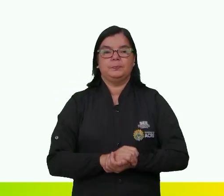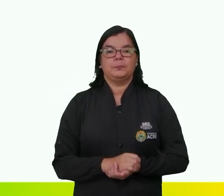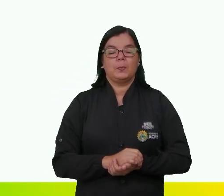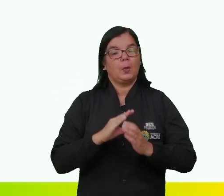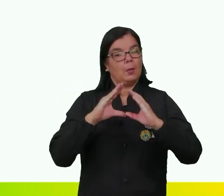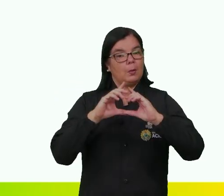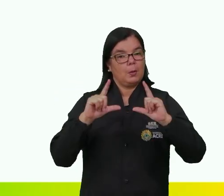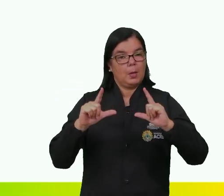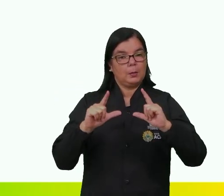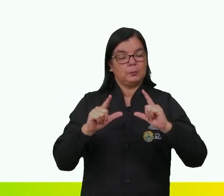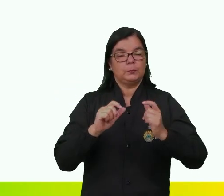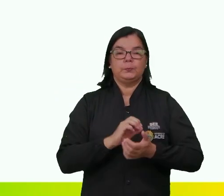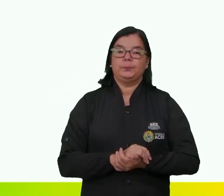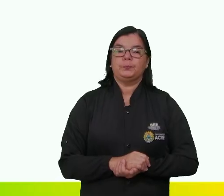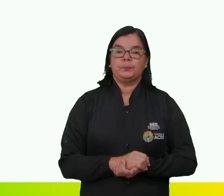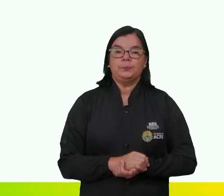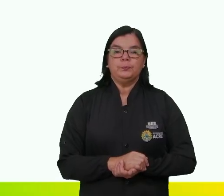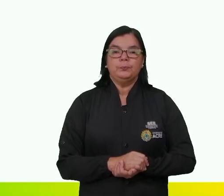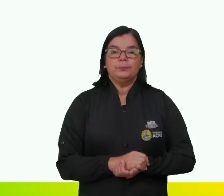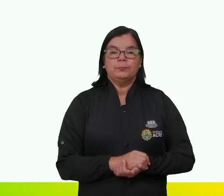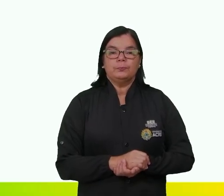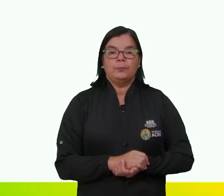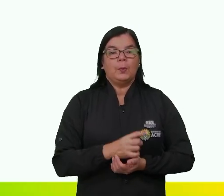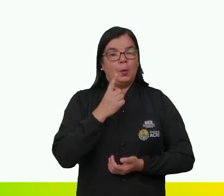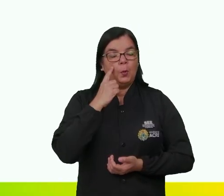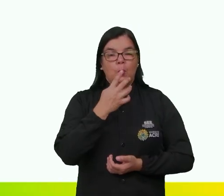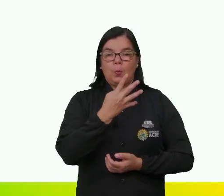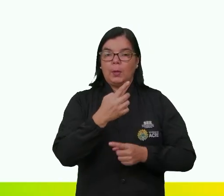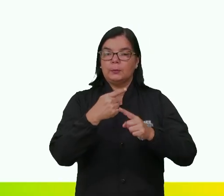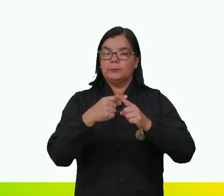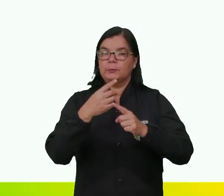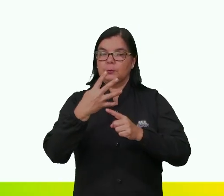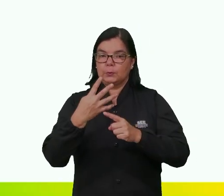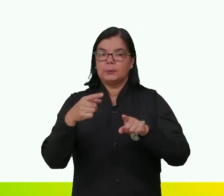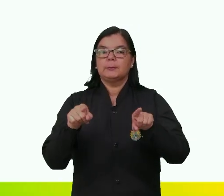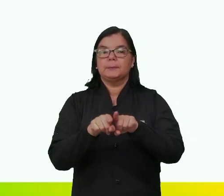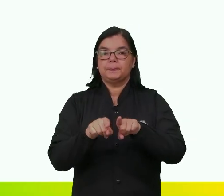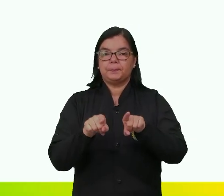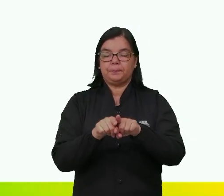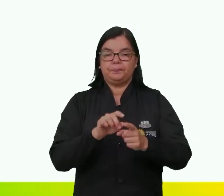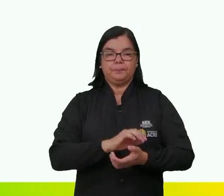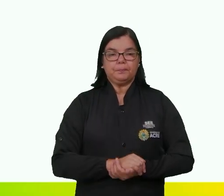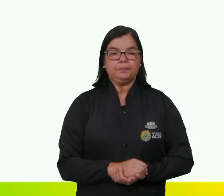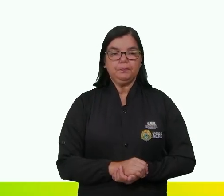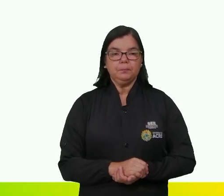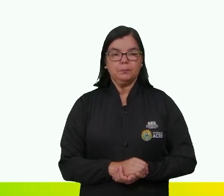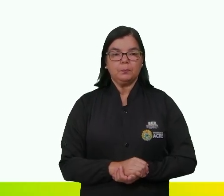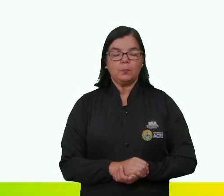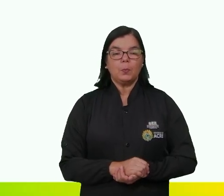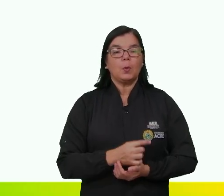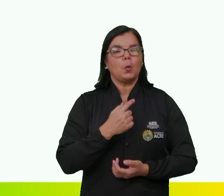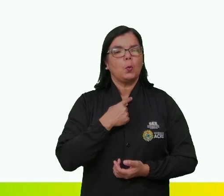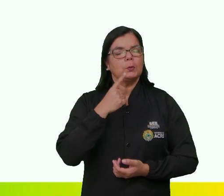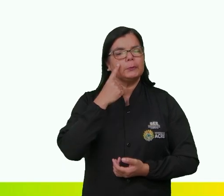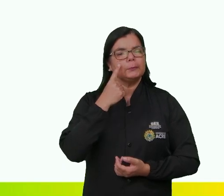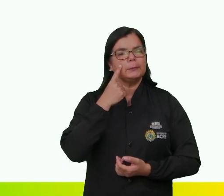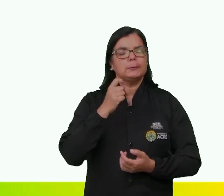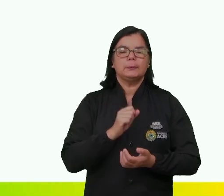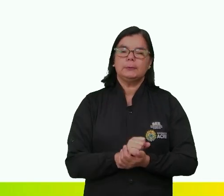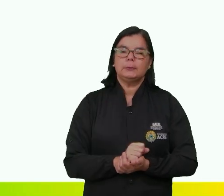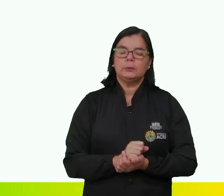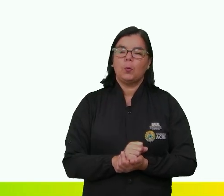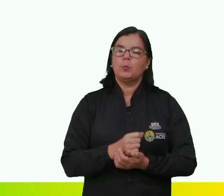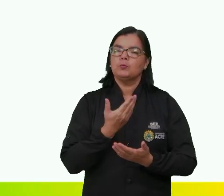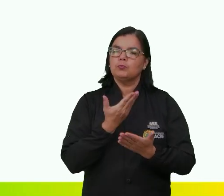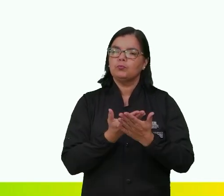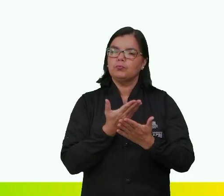Obviamente, 4 vezes 4. Né? Você pode fazer assim também. Aqui, quando nós estamos estudando as